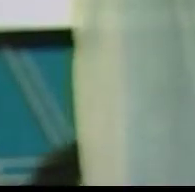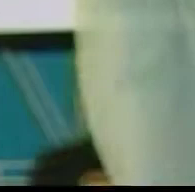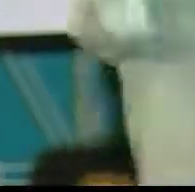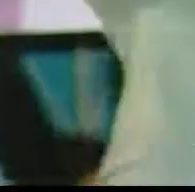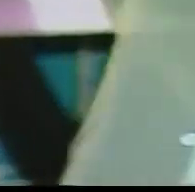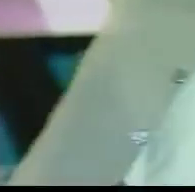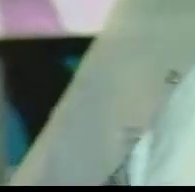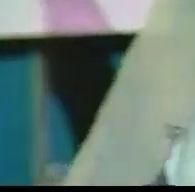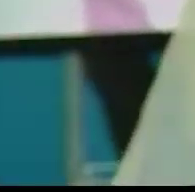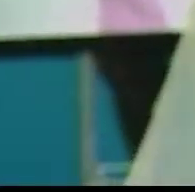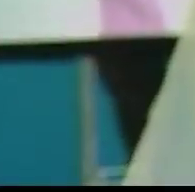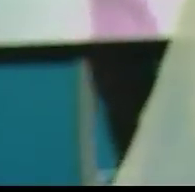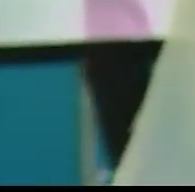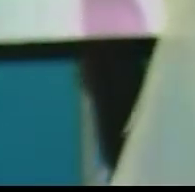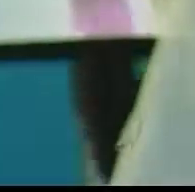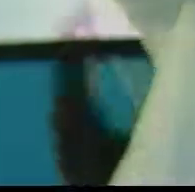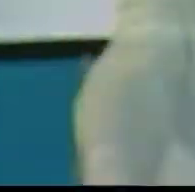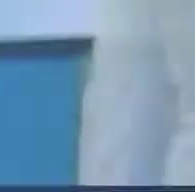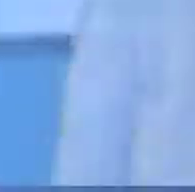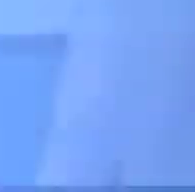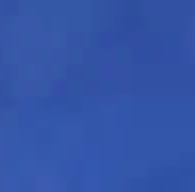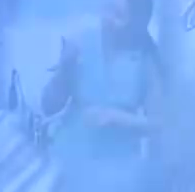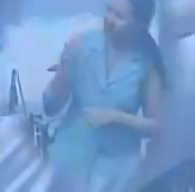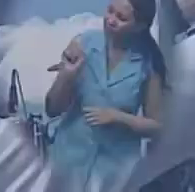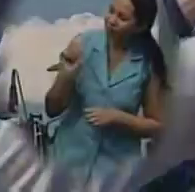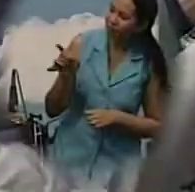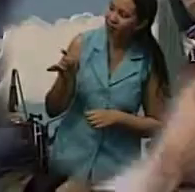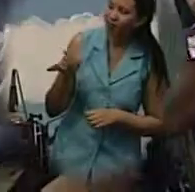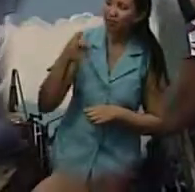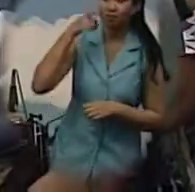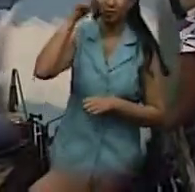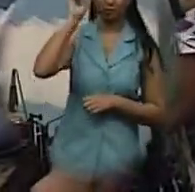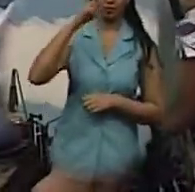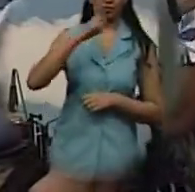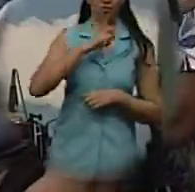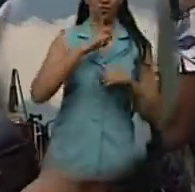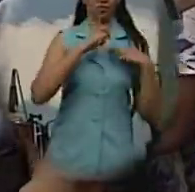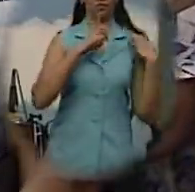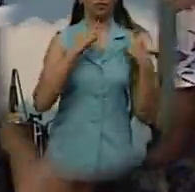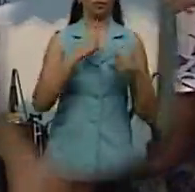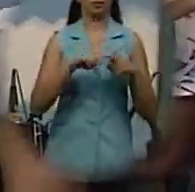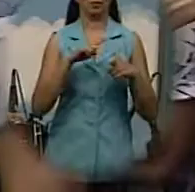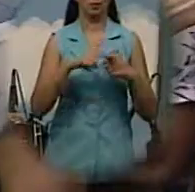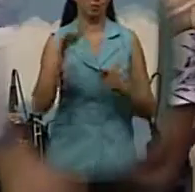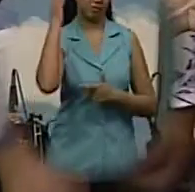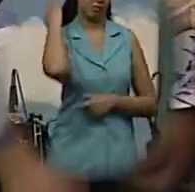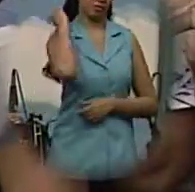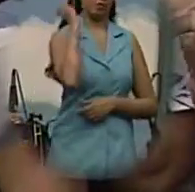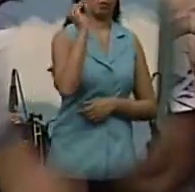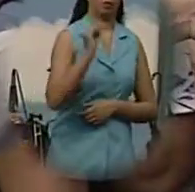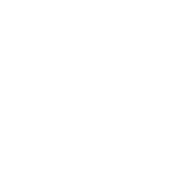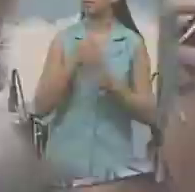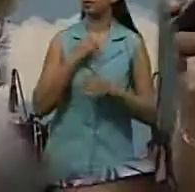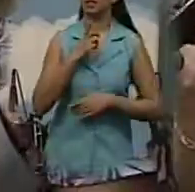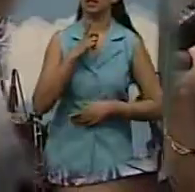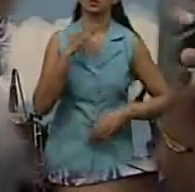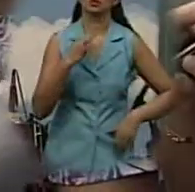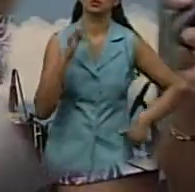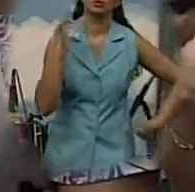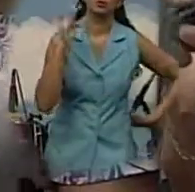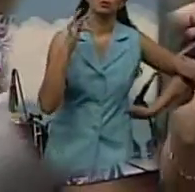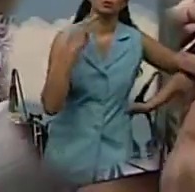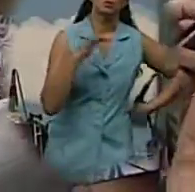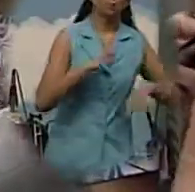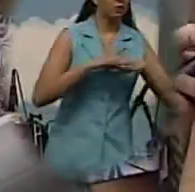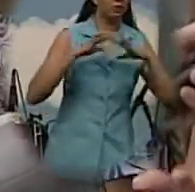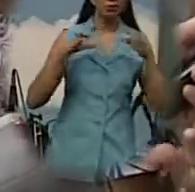mais. Jesus, obrigado, Jesus. Ontem eu tive uma crise de coluna muito, muito forte. Fiquei de cama, não estou sentindo mais